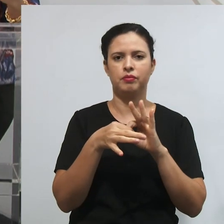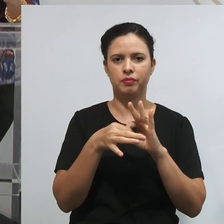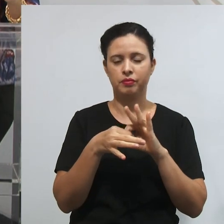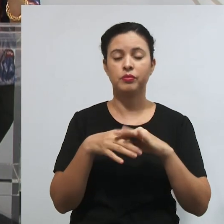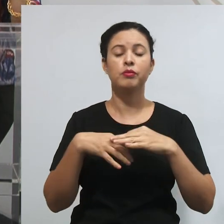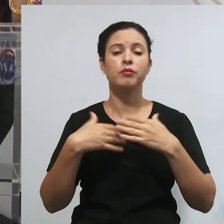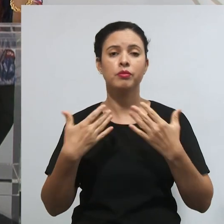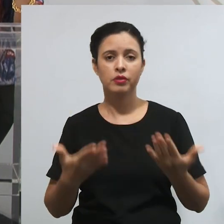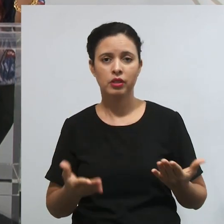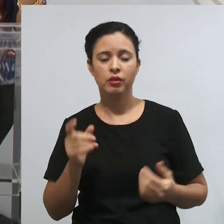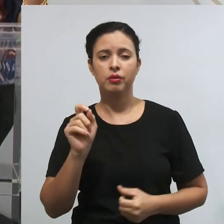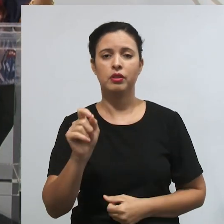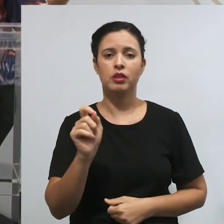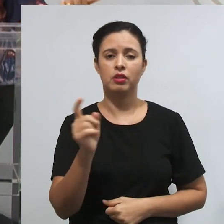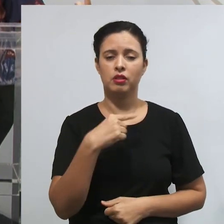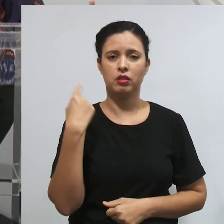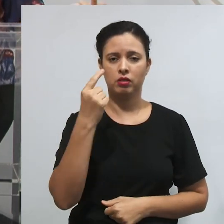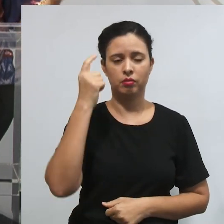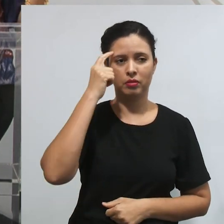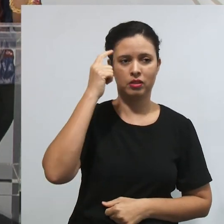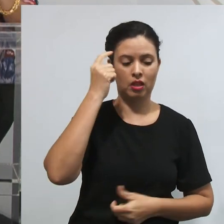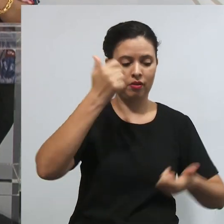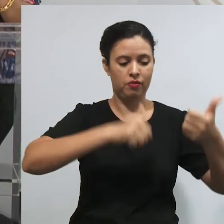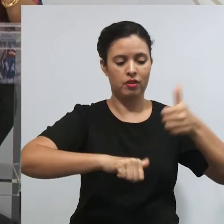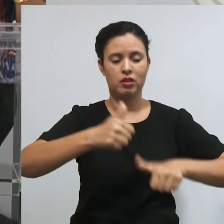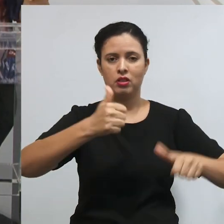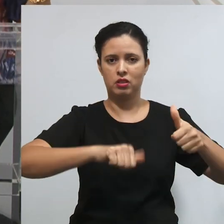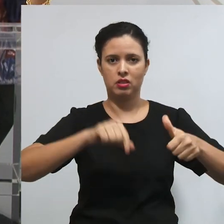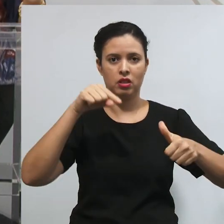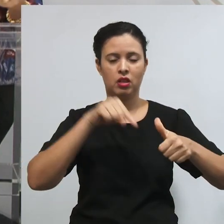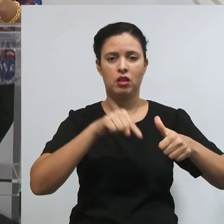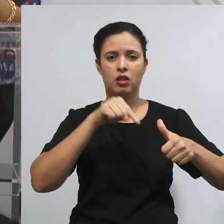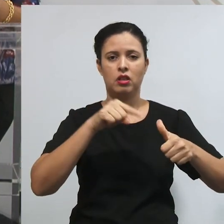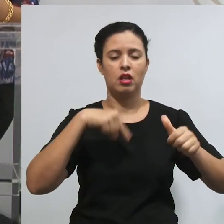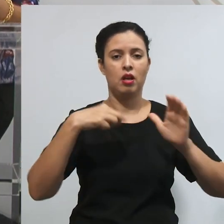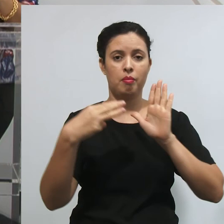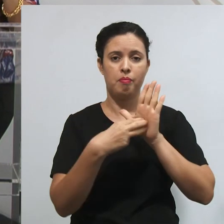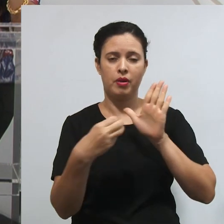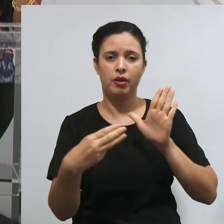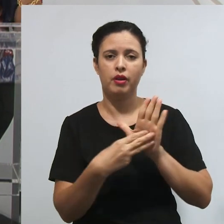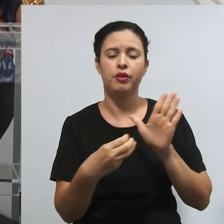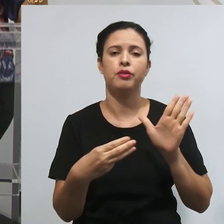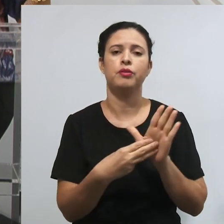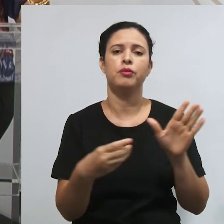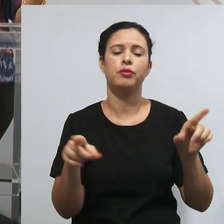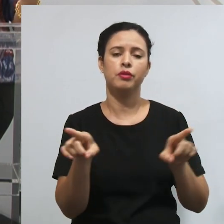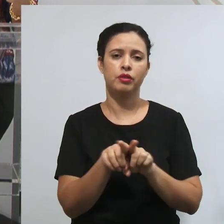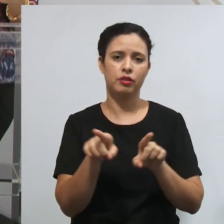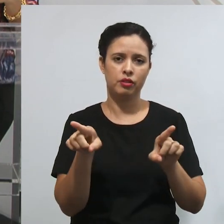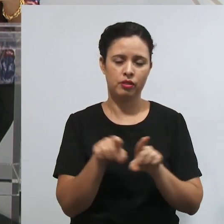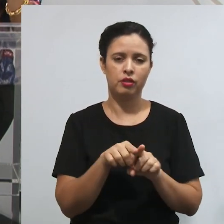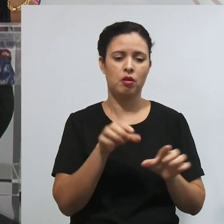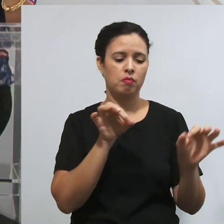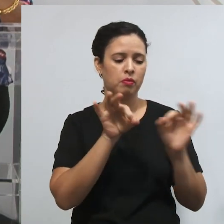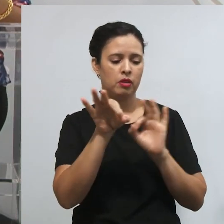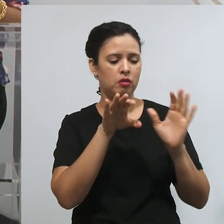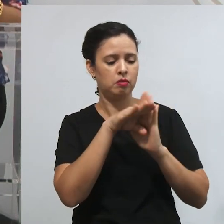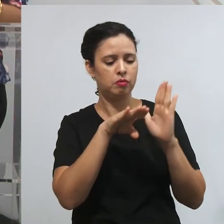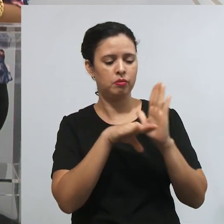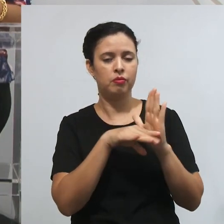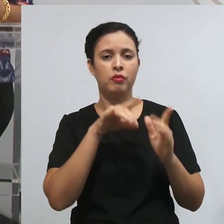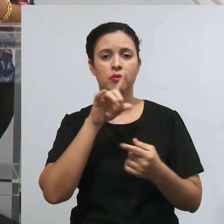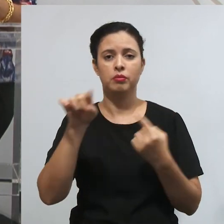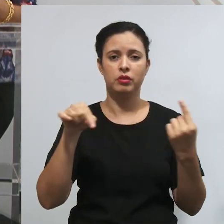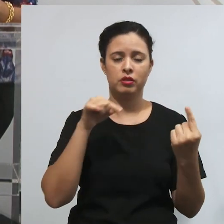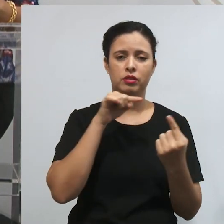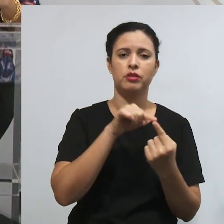Ou seja, a gente vai pensar em avaliação, a gente tem que pensar em métodos, tem que pensar no planejamento, nos objetivos,